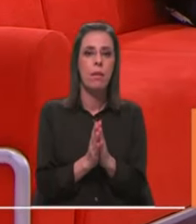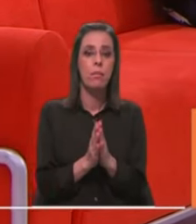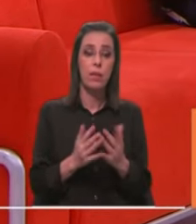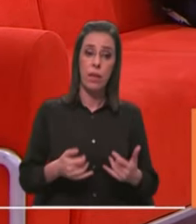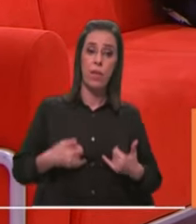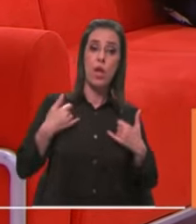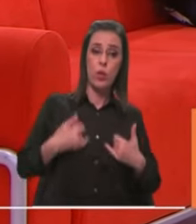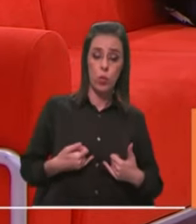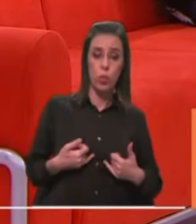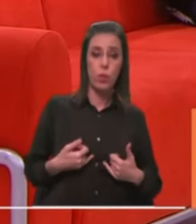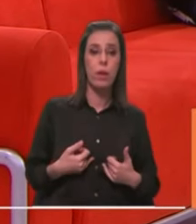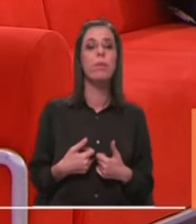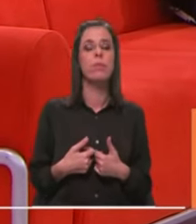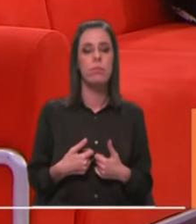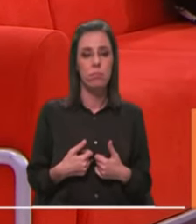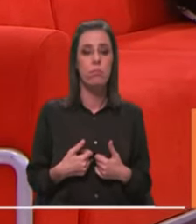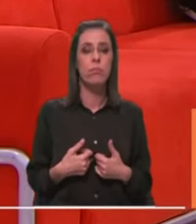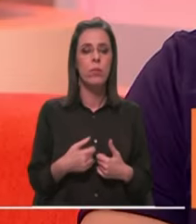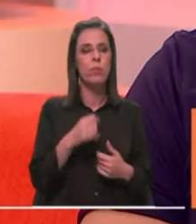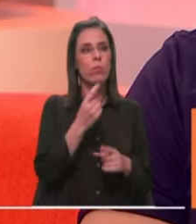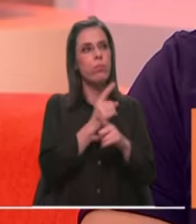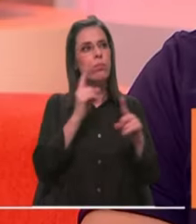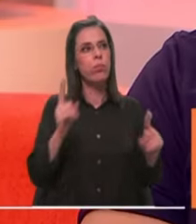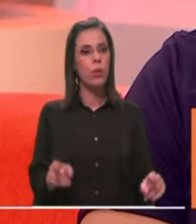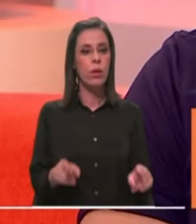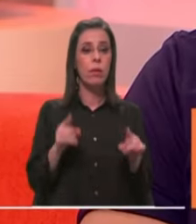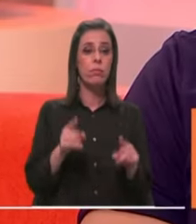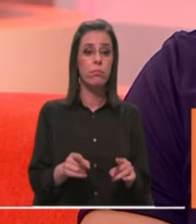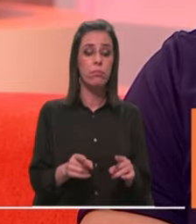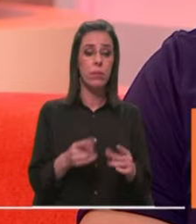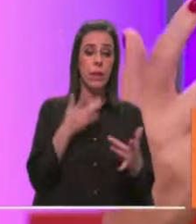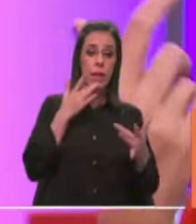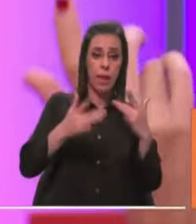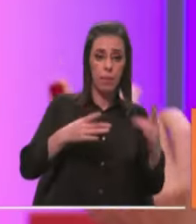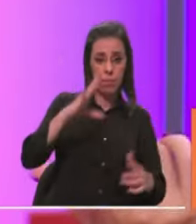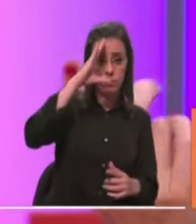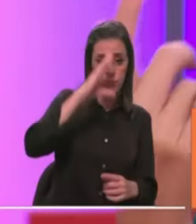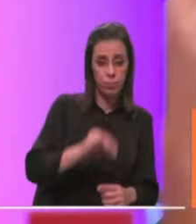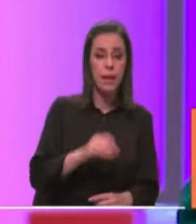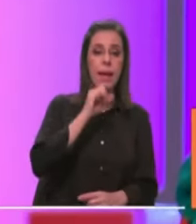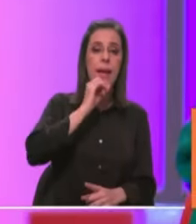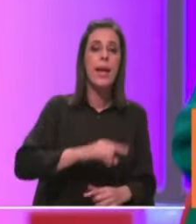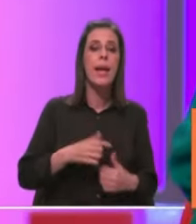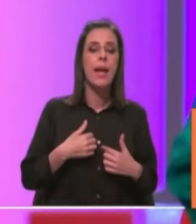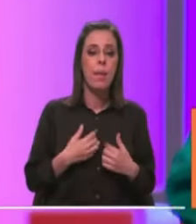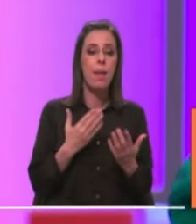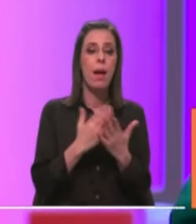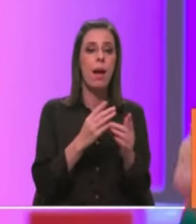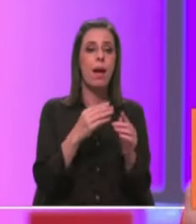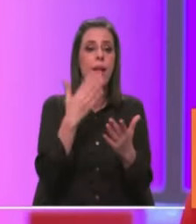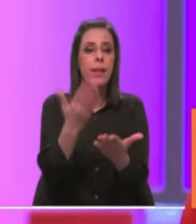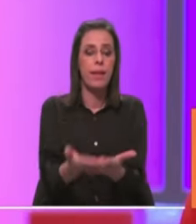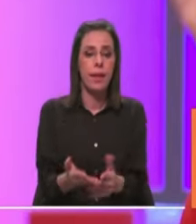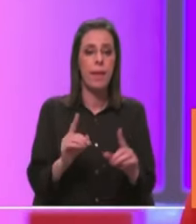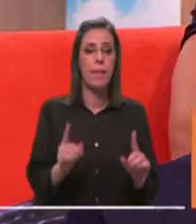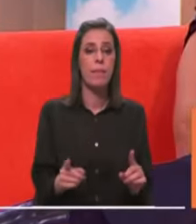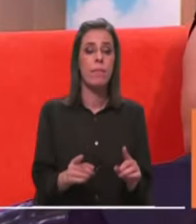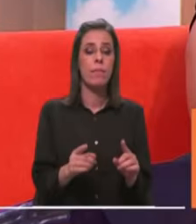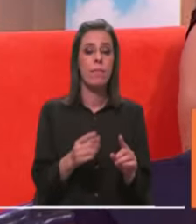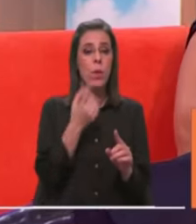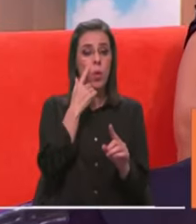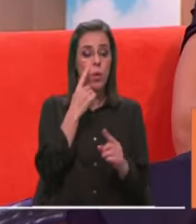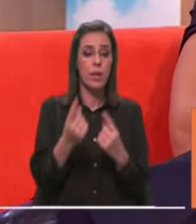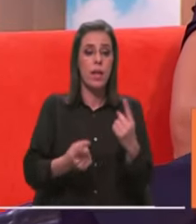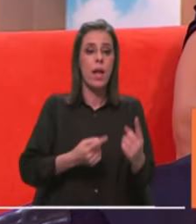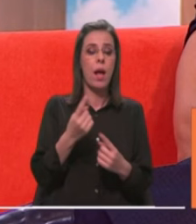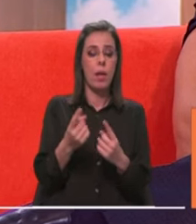ser assustador porque se calhar no momento em que se está a representar não sabemos que eramos capazes de ir até ali se calhar fica fica-se a conhecer